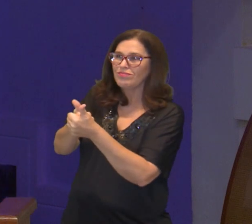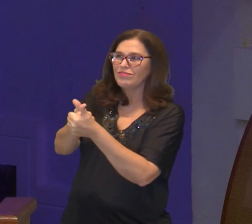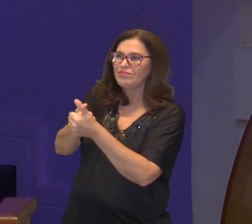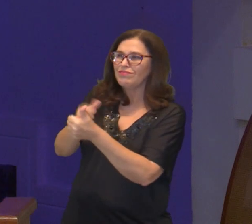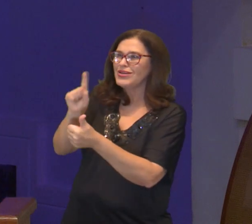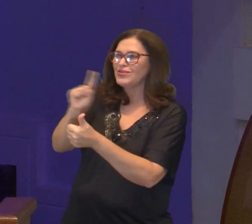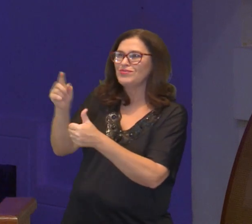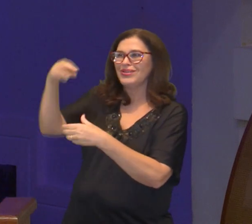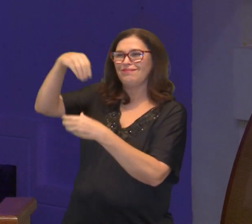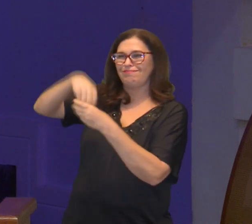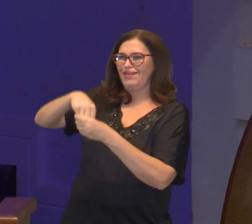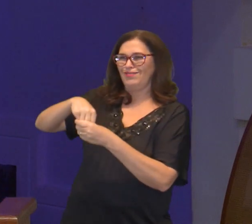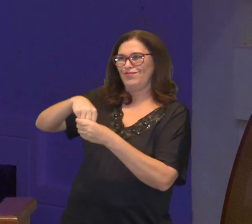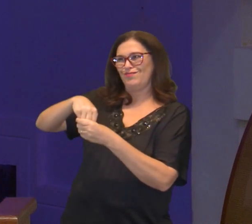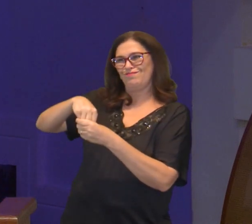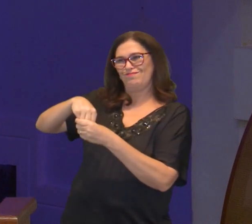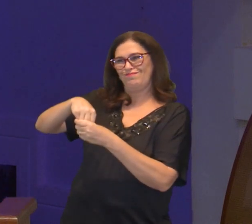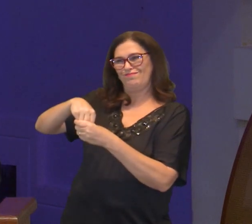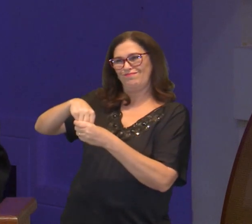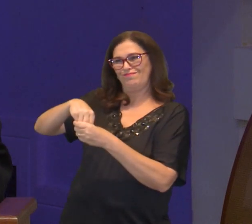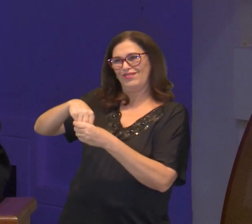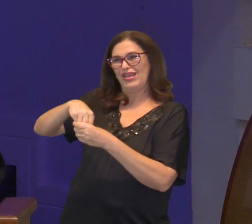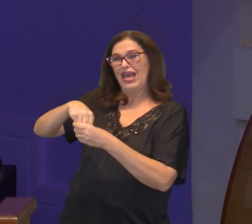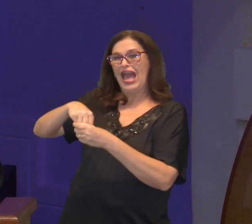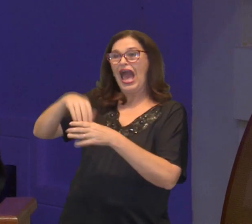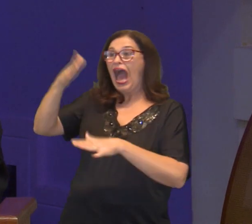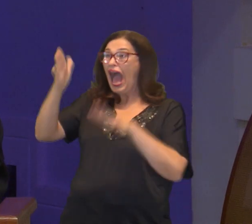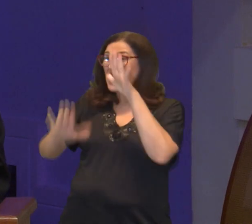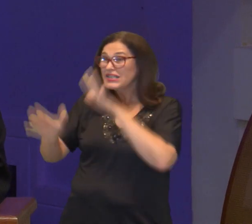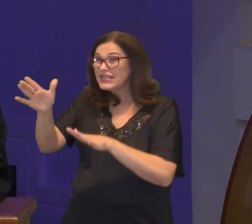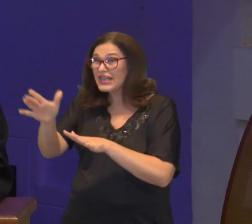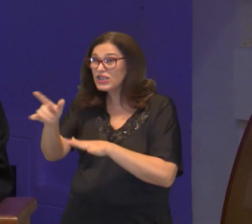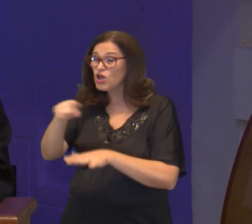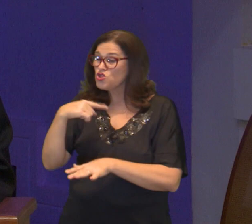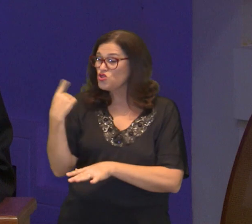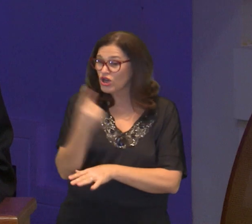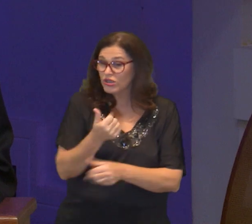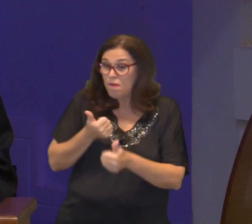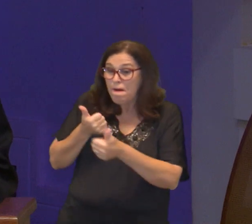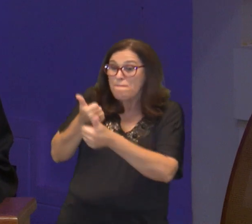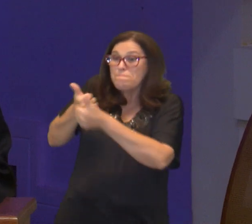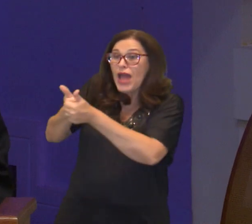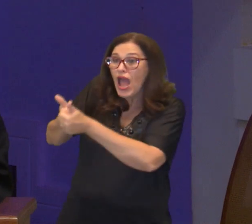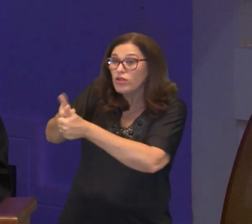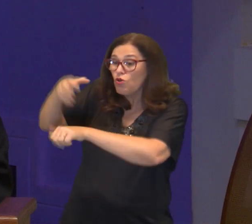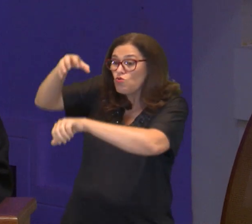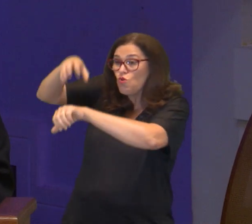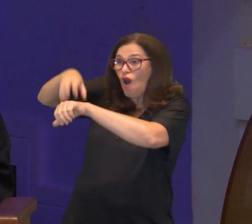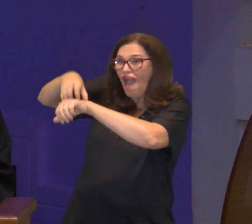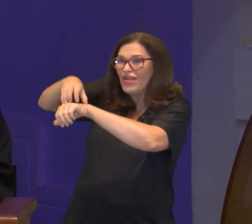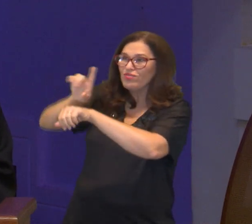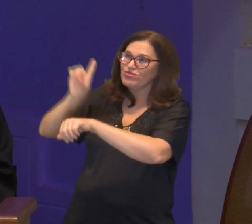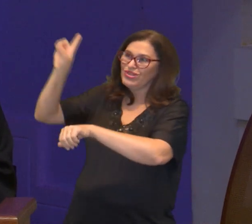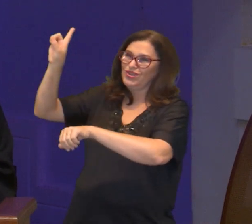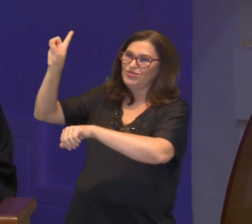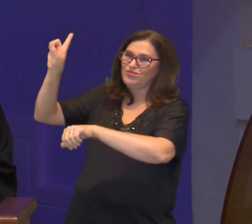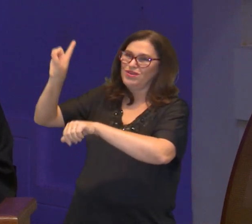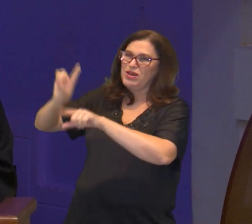John Wesley. John Wesley foi o fundador da Igreja